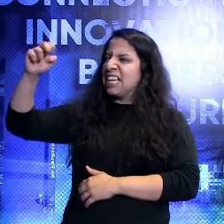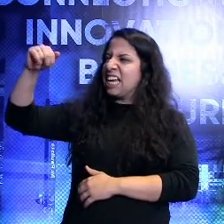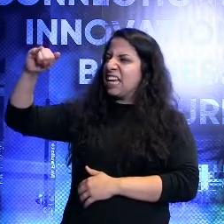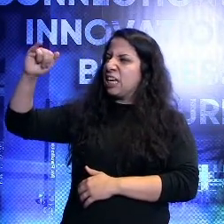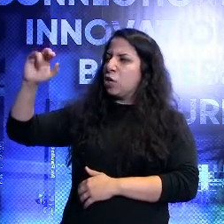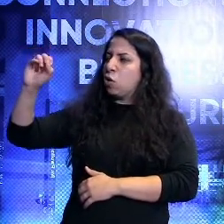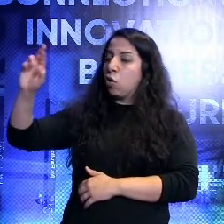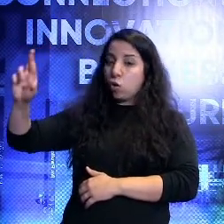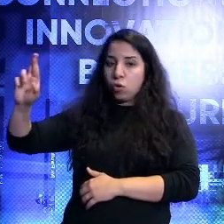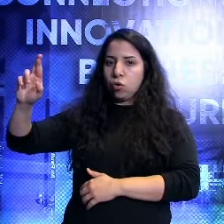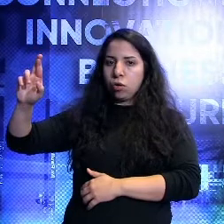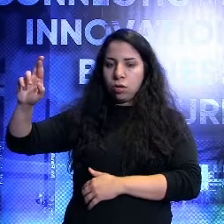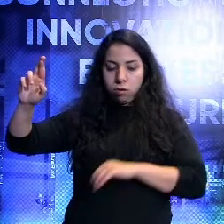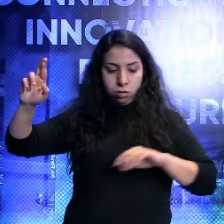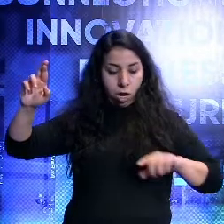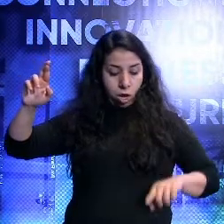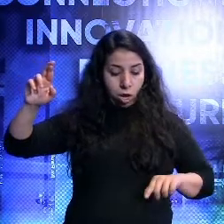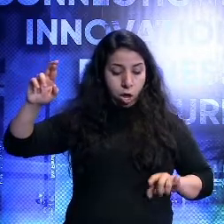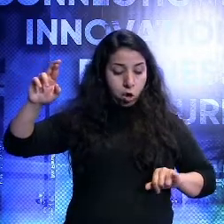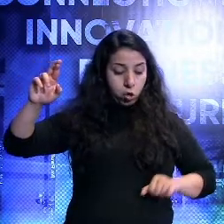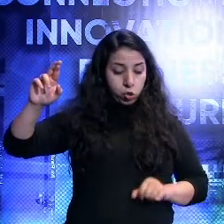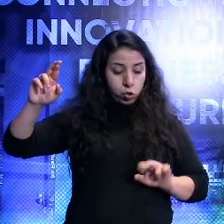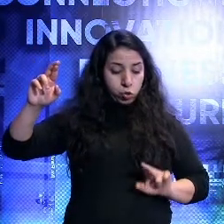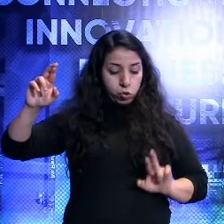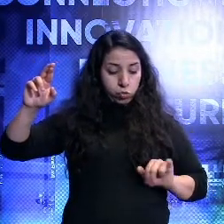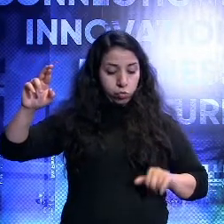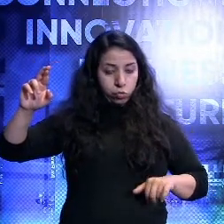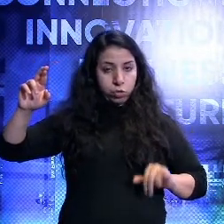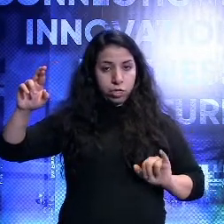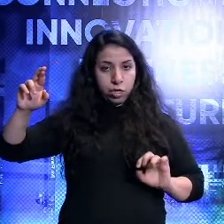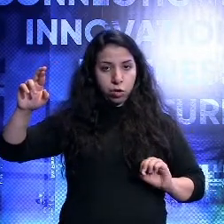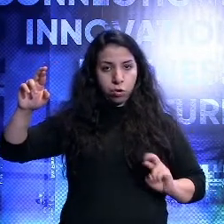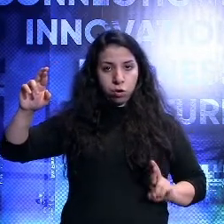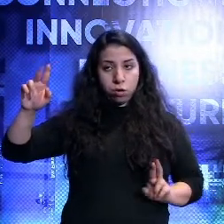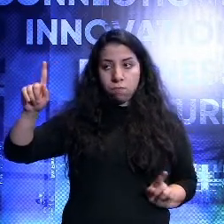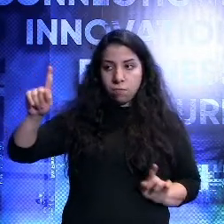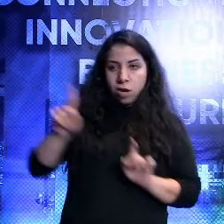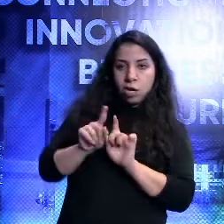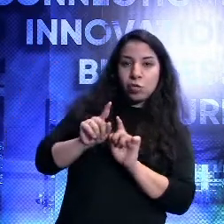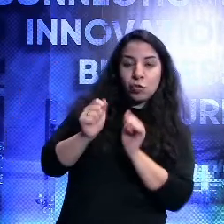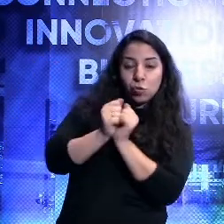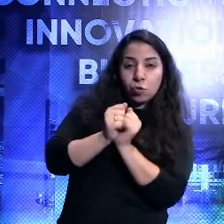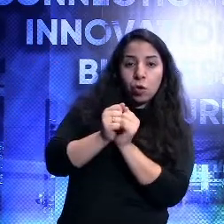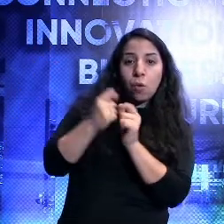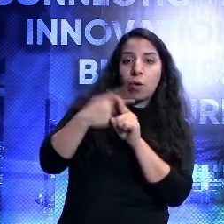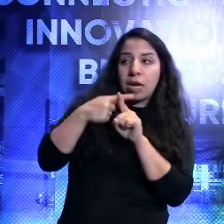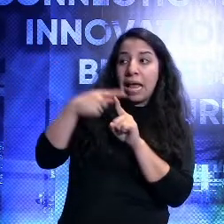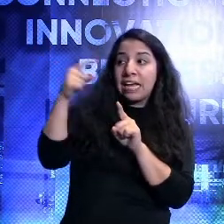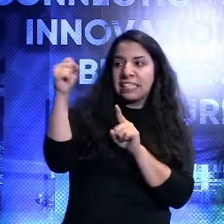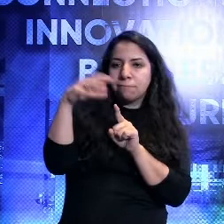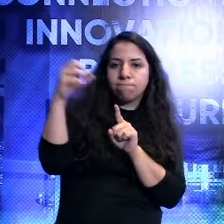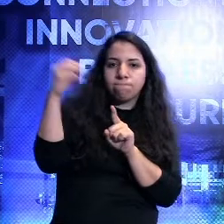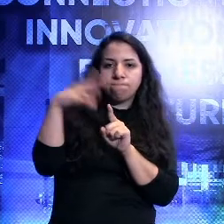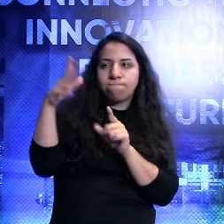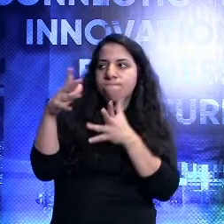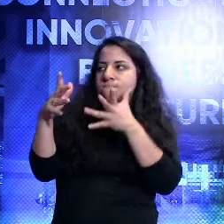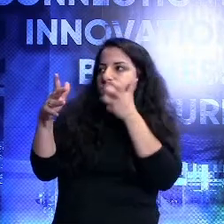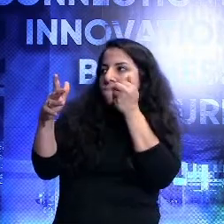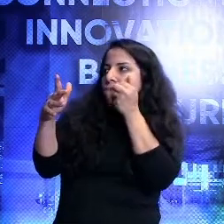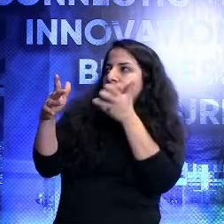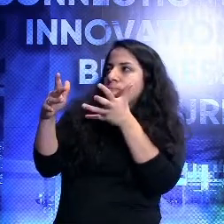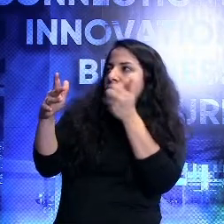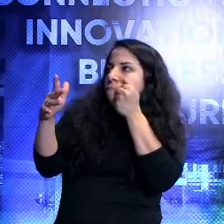júnior absorver como uma esponja o conhecimento do cara mais sênior. Né? A sua experiência tem valor, é um